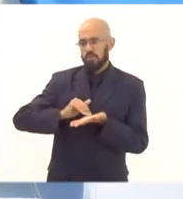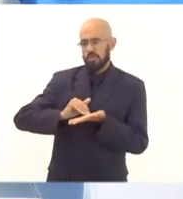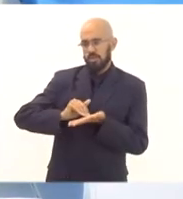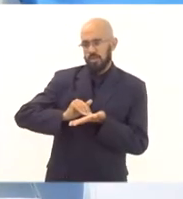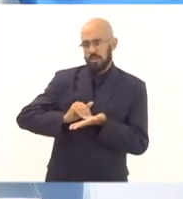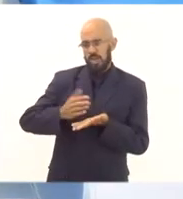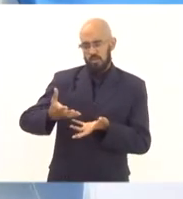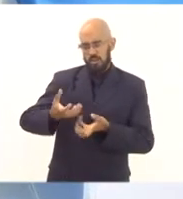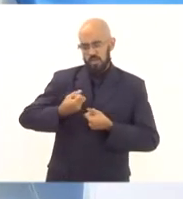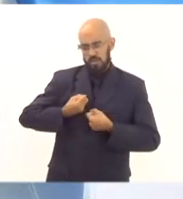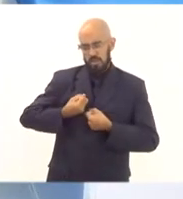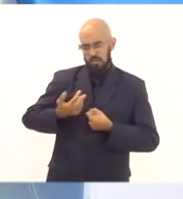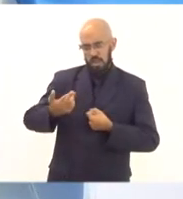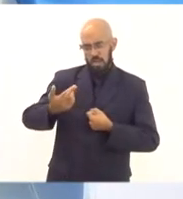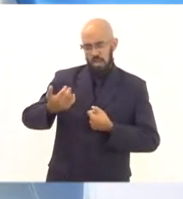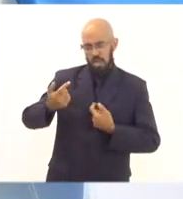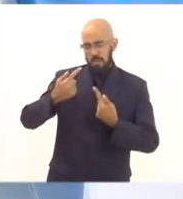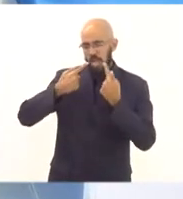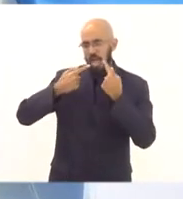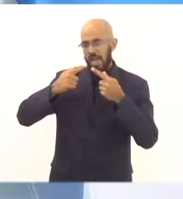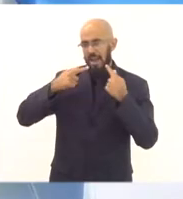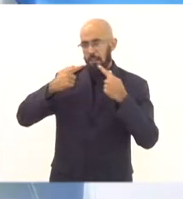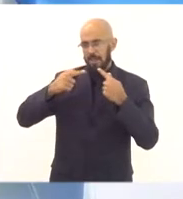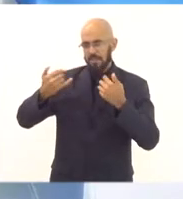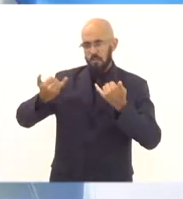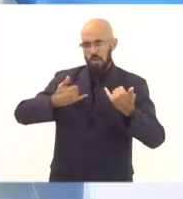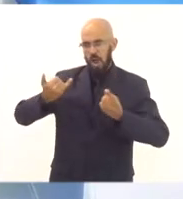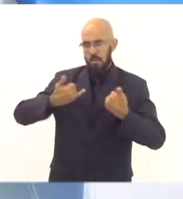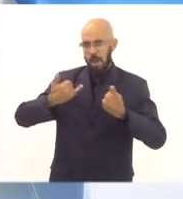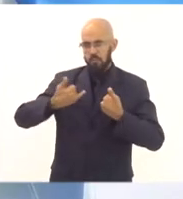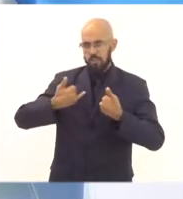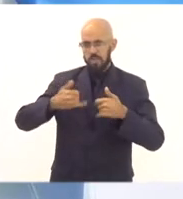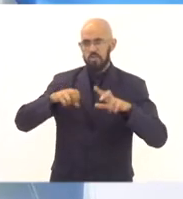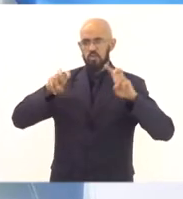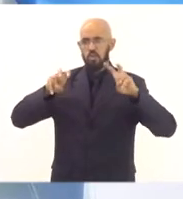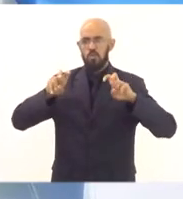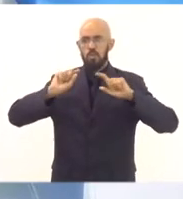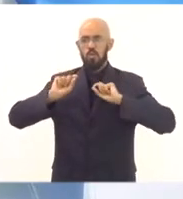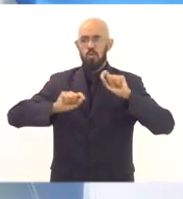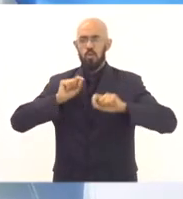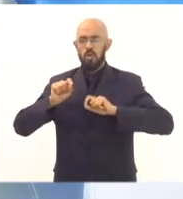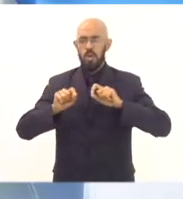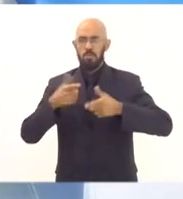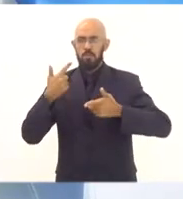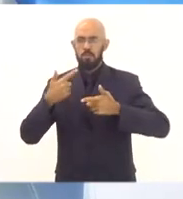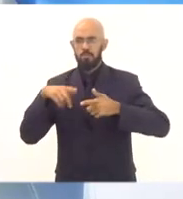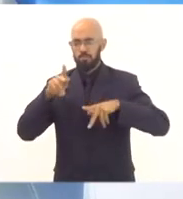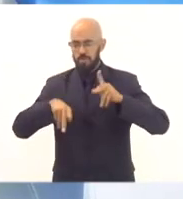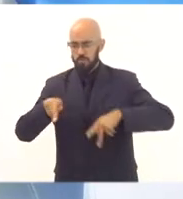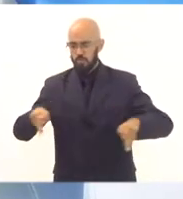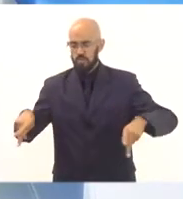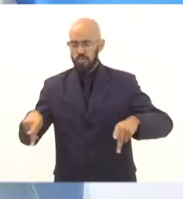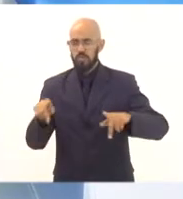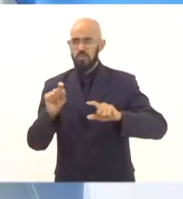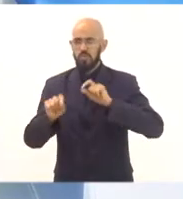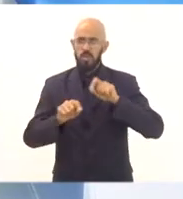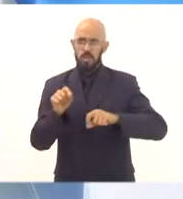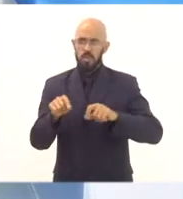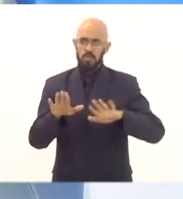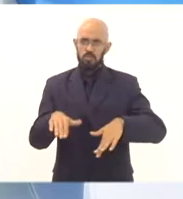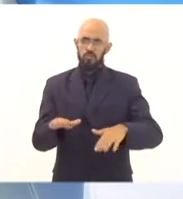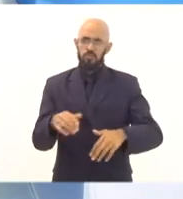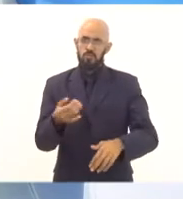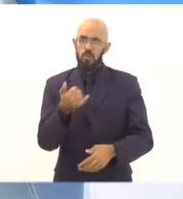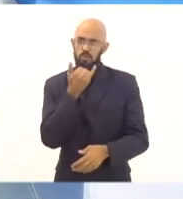muita reclamação em relação às questões de justamente de pessoas que foram por exemplo